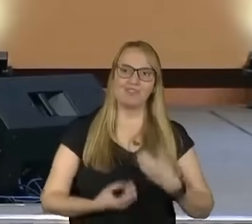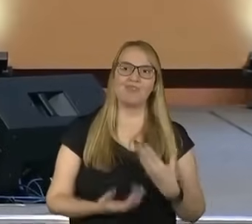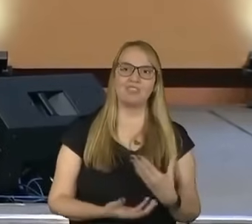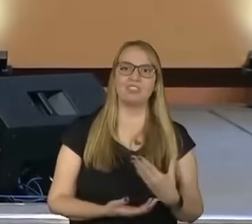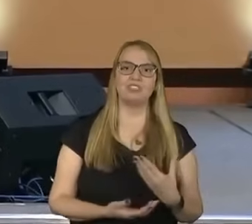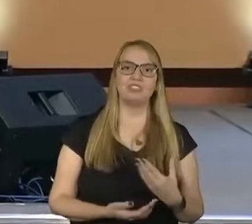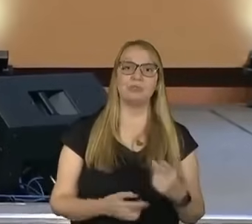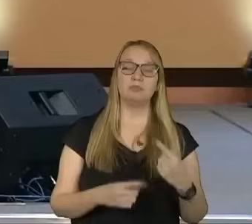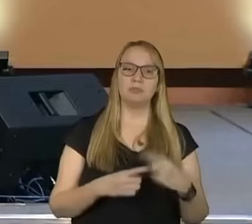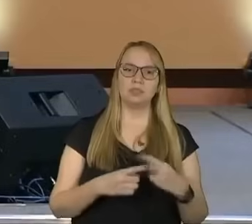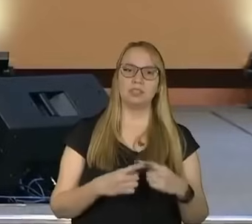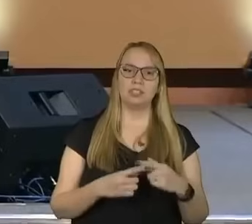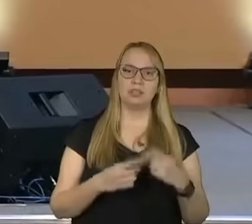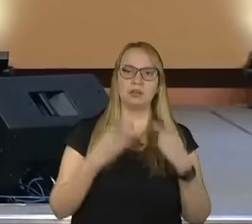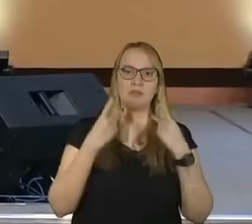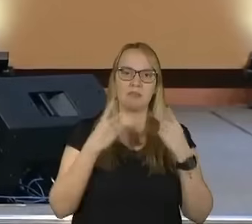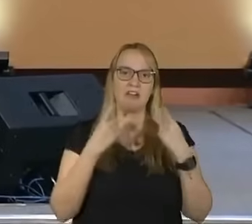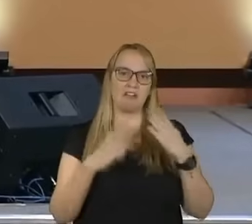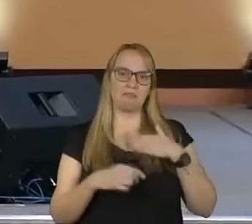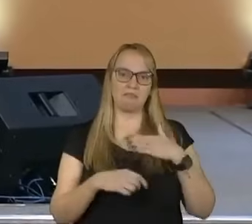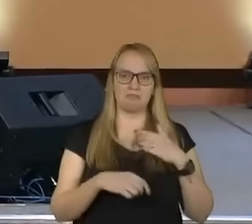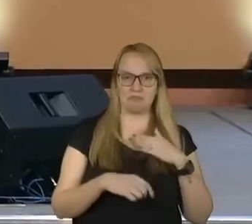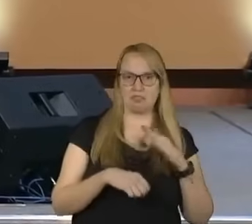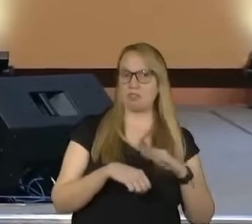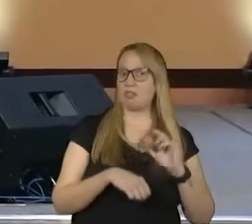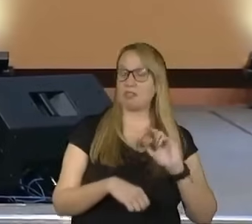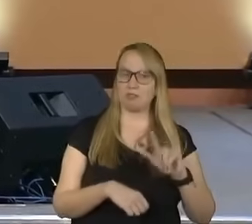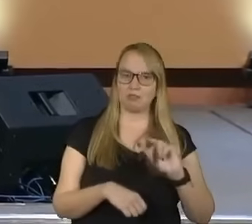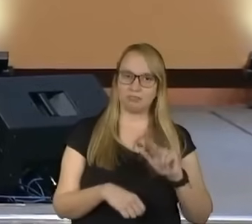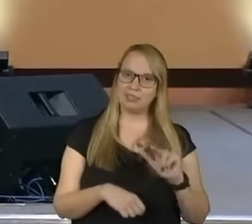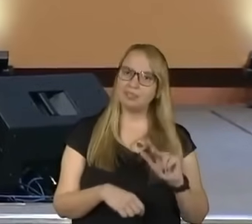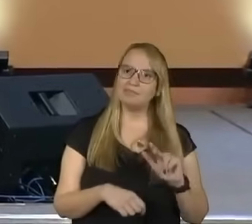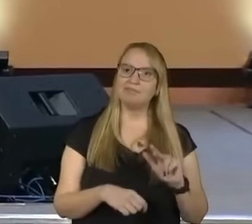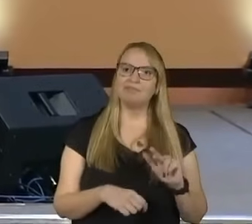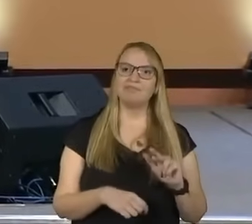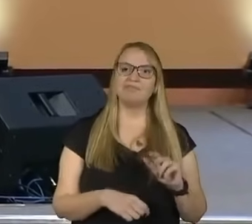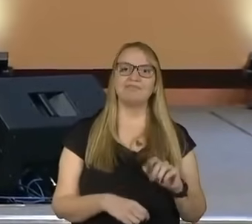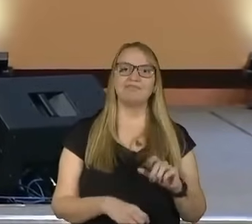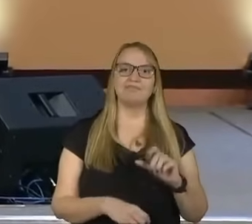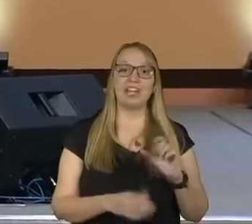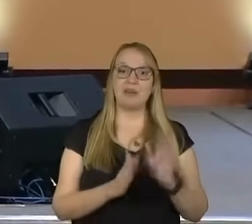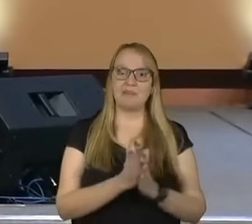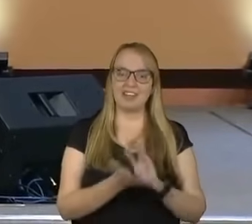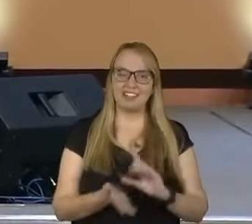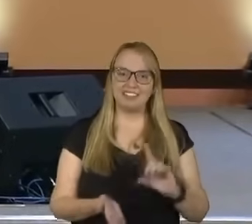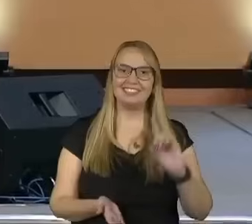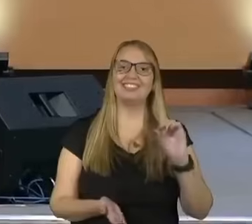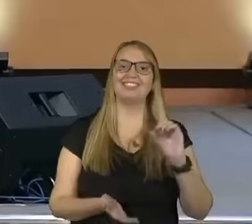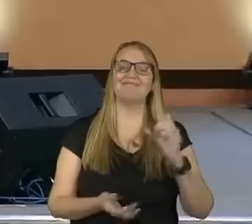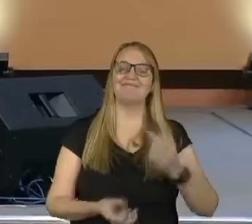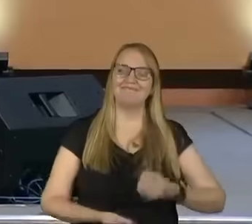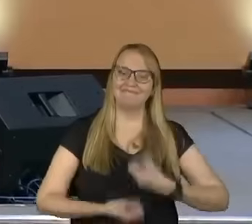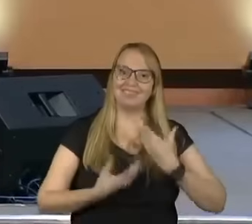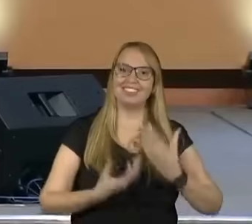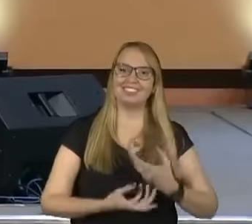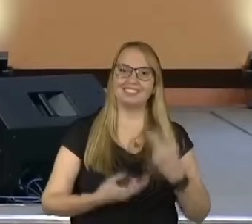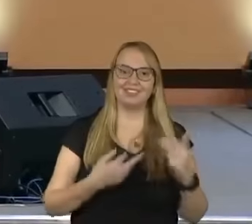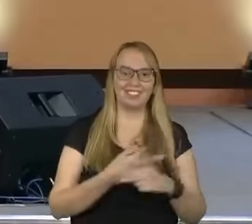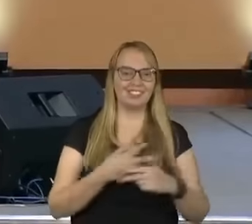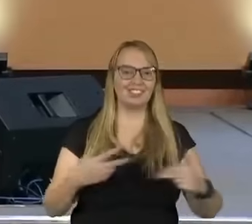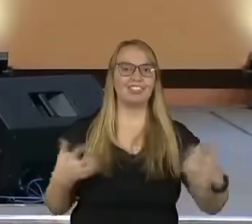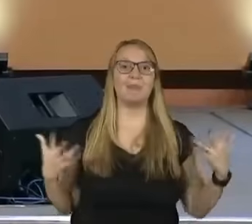não é a minha palavra né A minha palavra não produz nada mas a de Deus é incrível